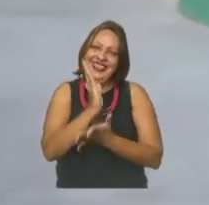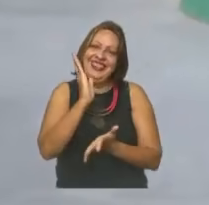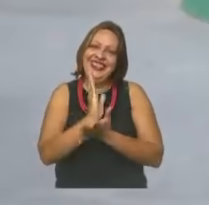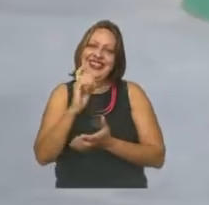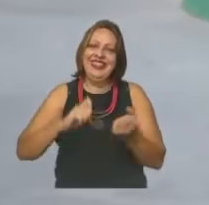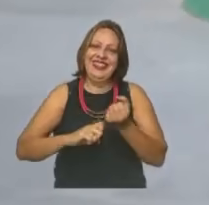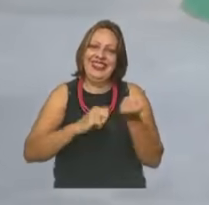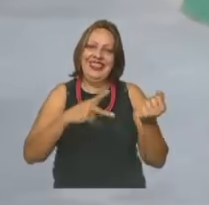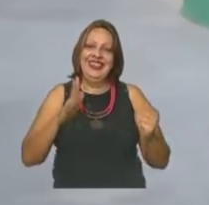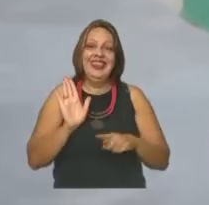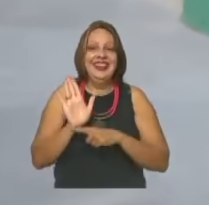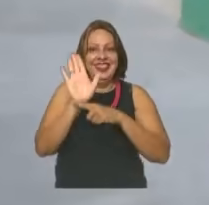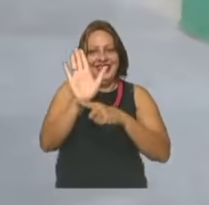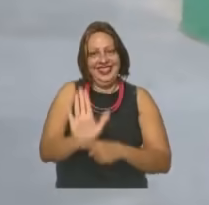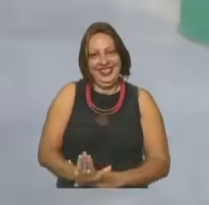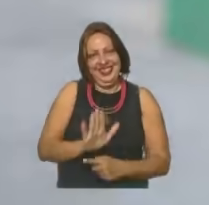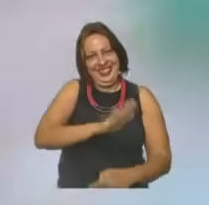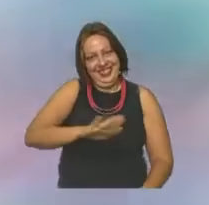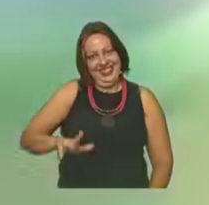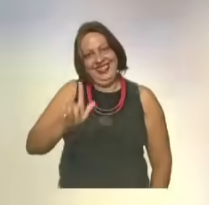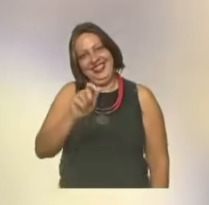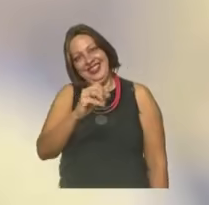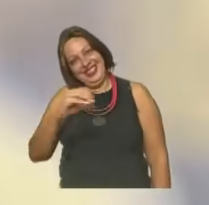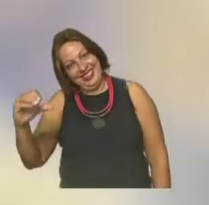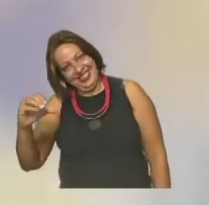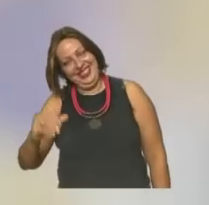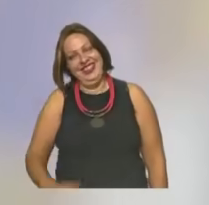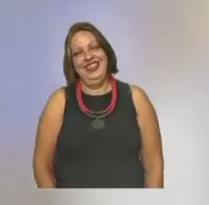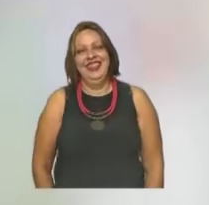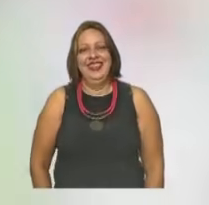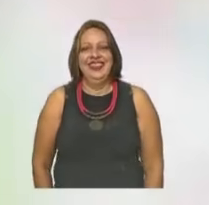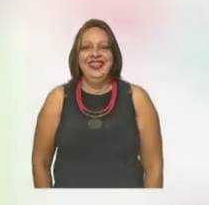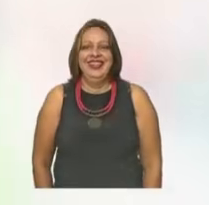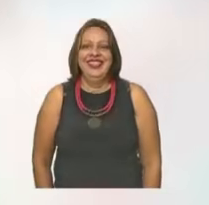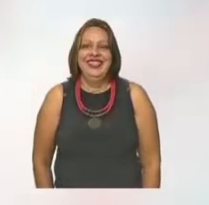Cap e ajudou as crianças do GAC.